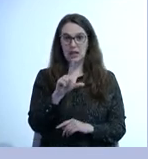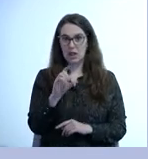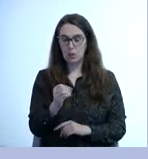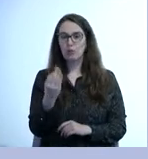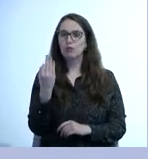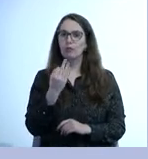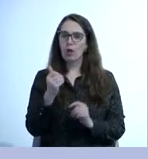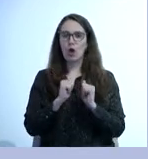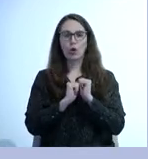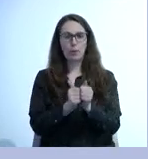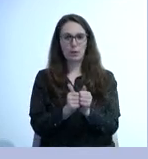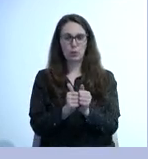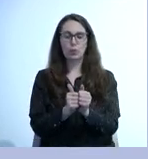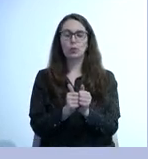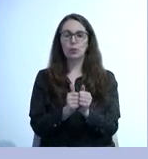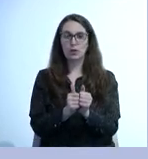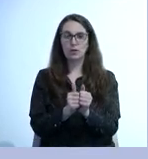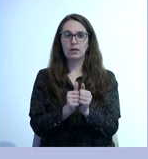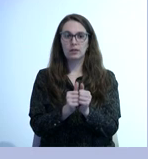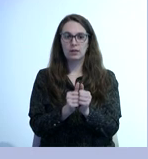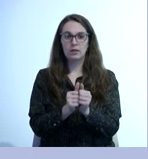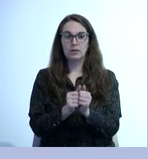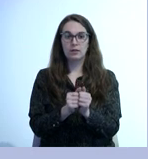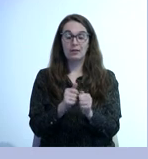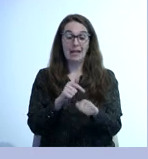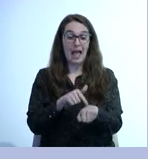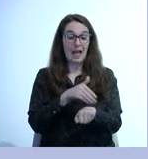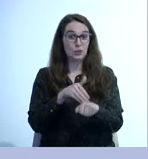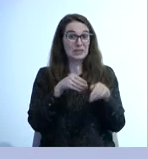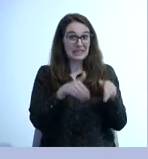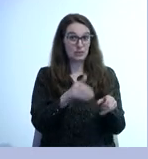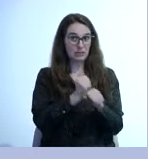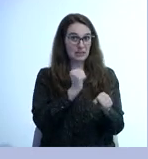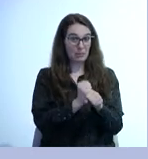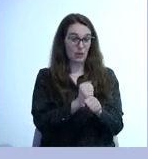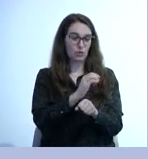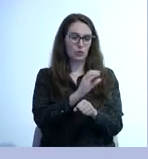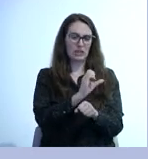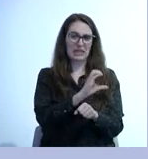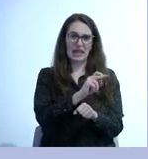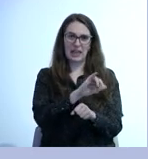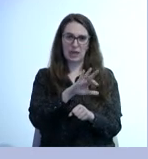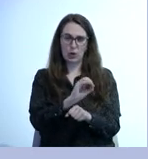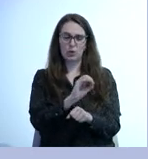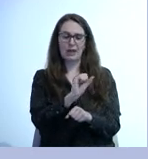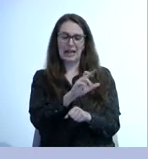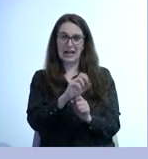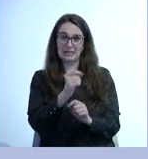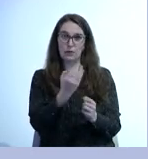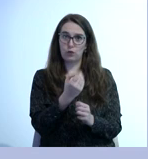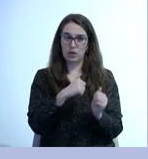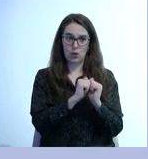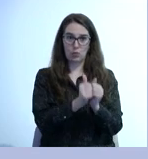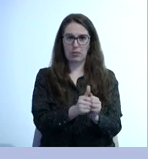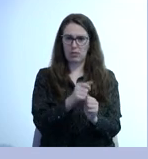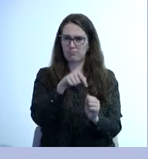acompanhou bastante de perto o período inicial da carreira de João Luís Carrilho da Graça. Esta exposição, como eu estava a dizer, vai desde o